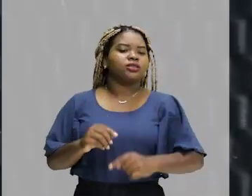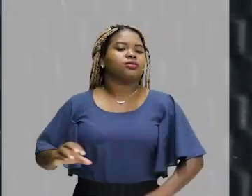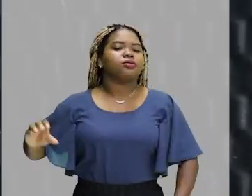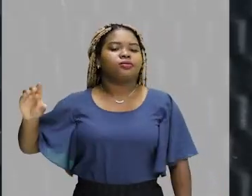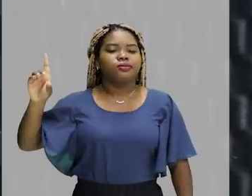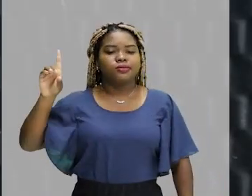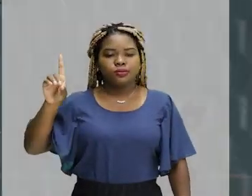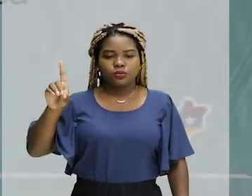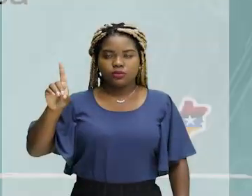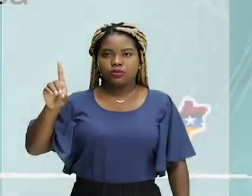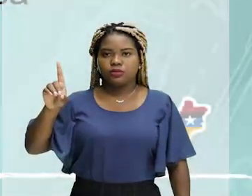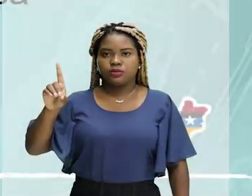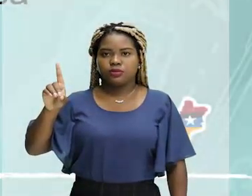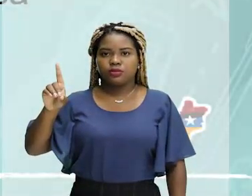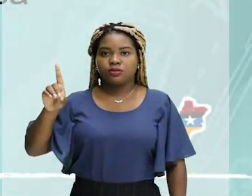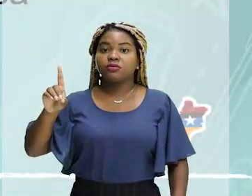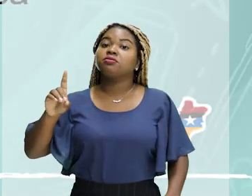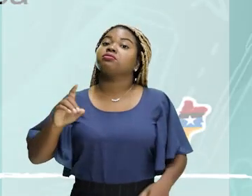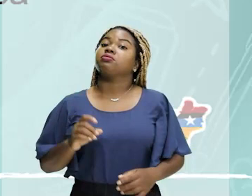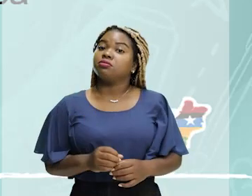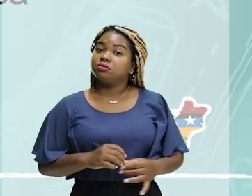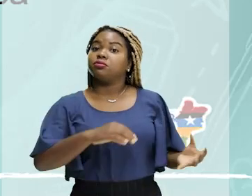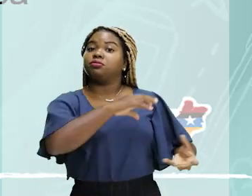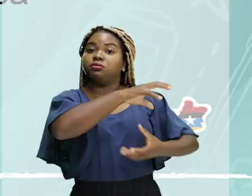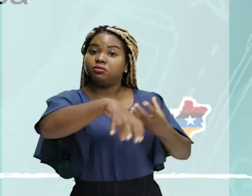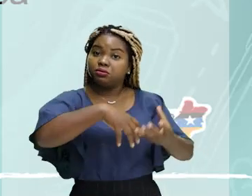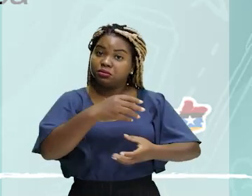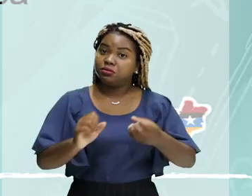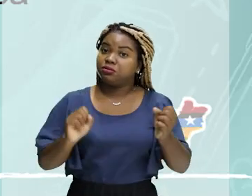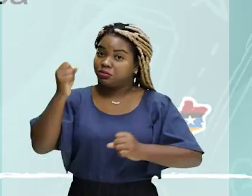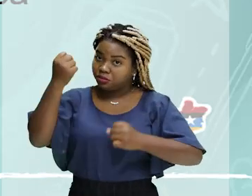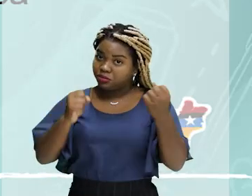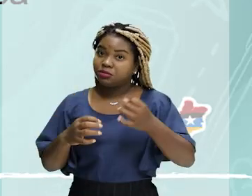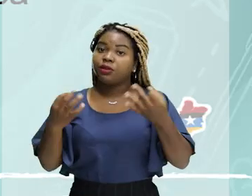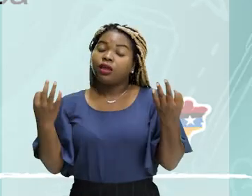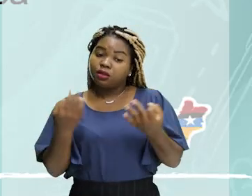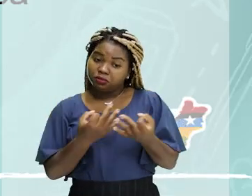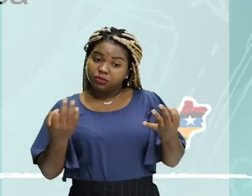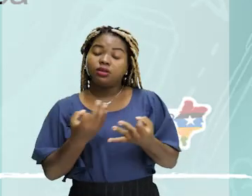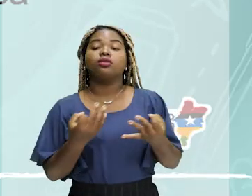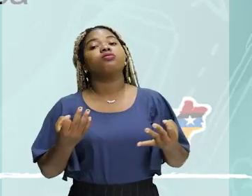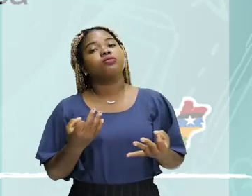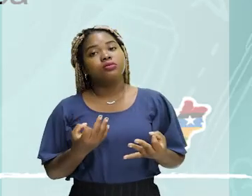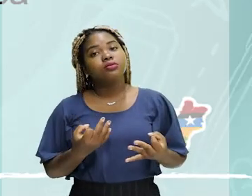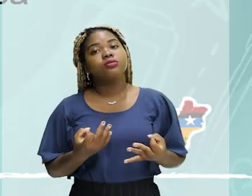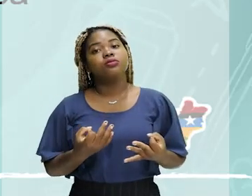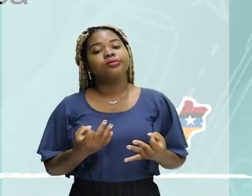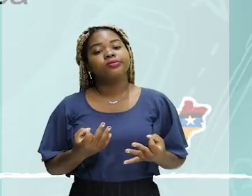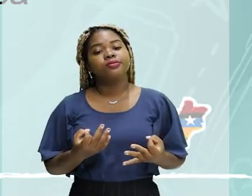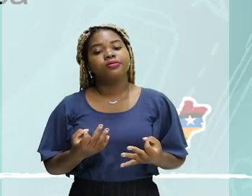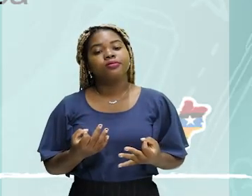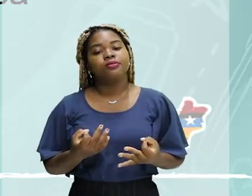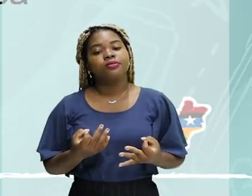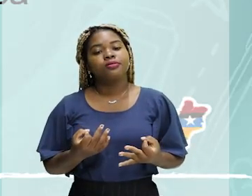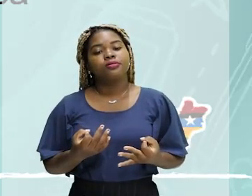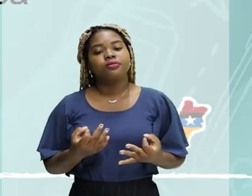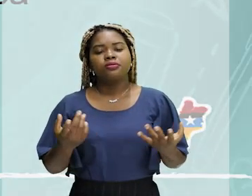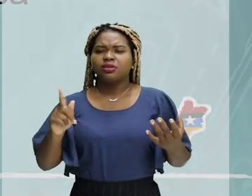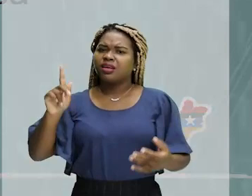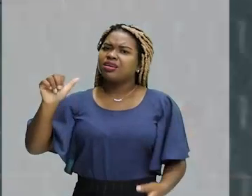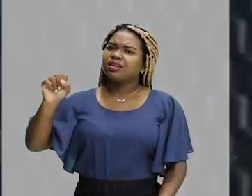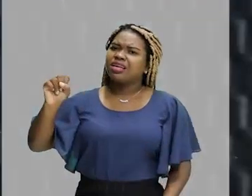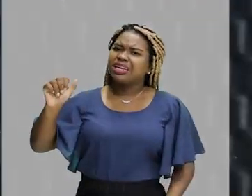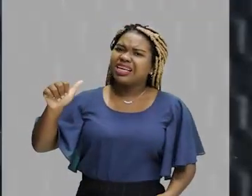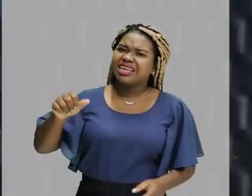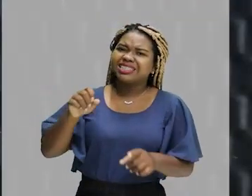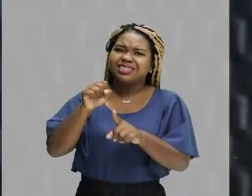lá. Revolução Industrial, perfeito. Estamos falando da Revolução Industrial no impulso desse capital da maquinofatura. Gás natural, mas não é